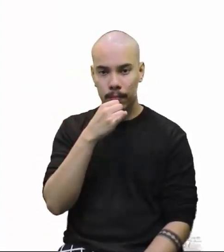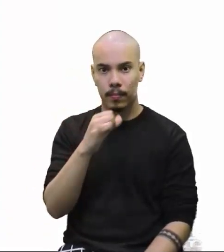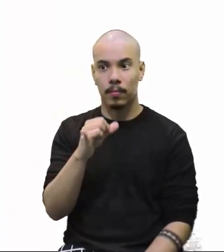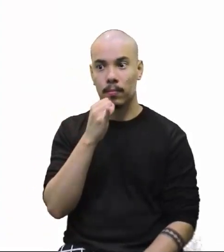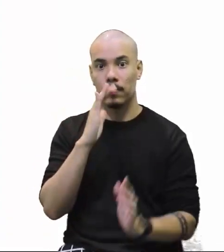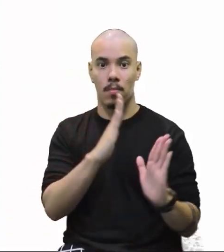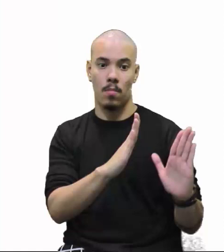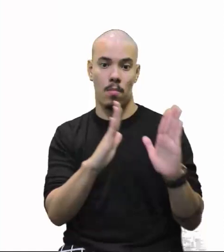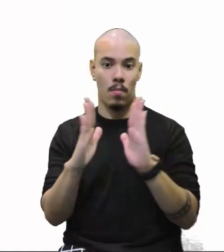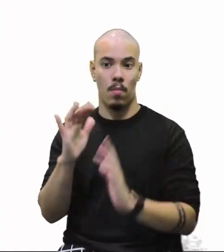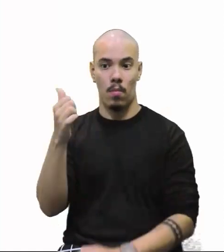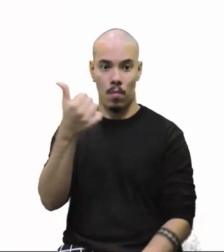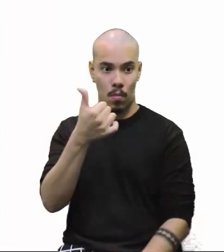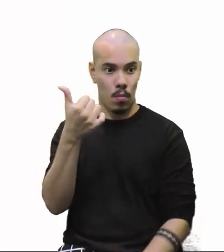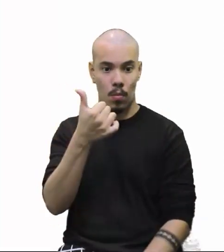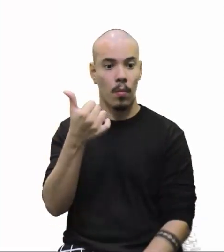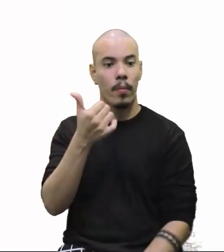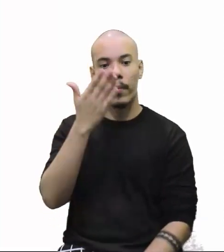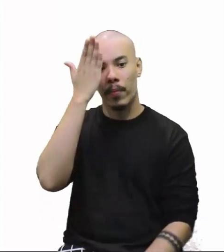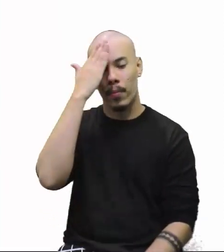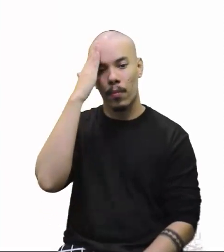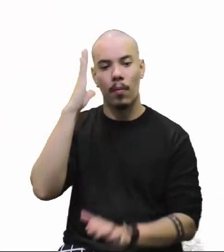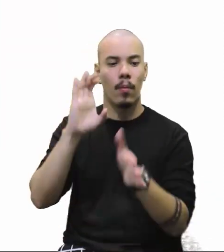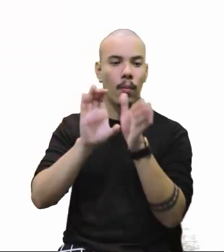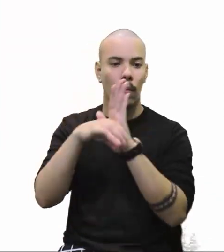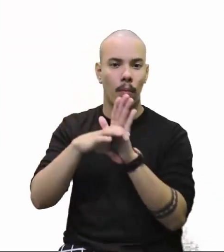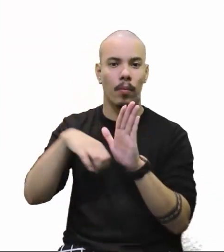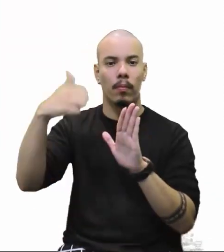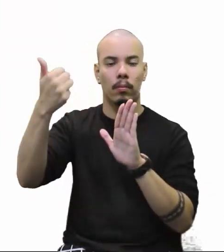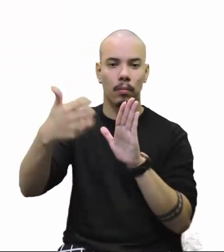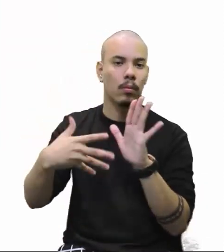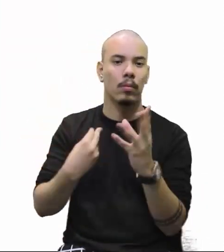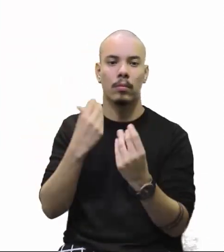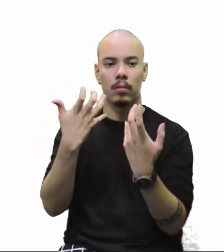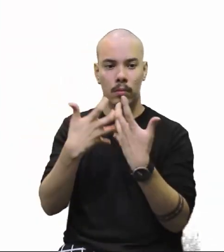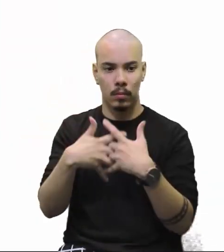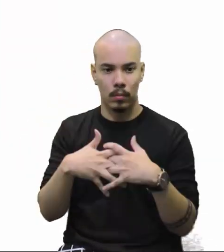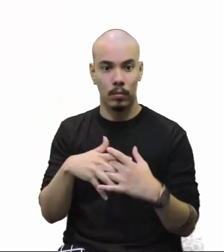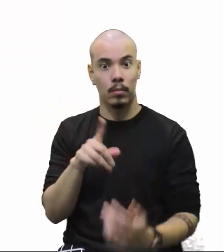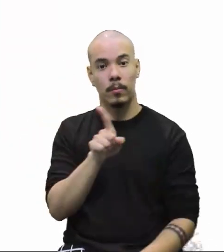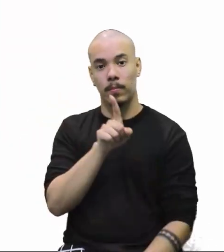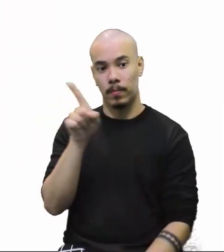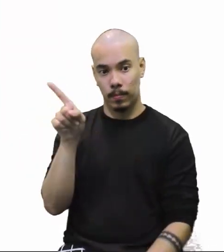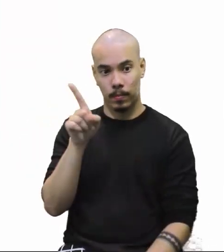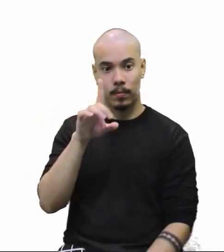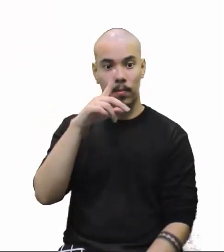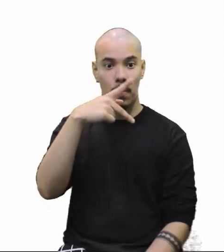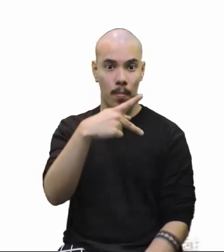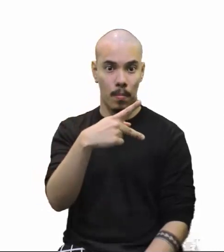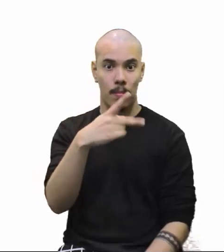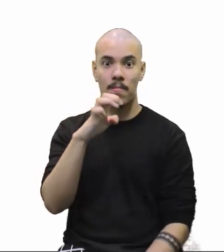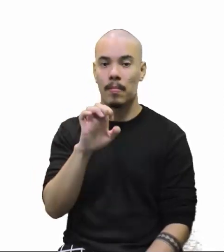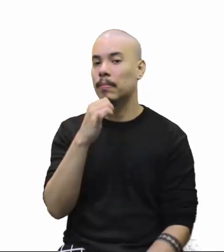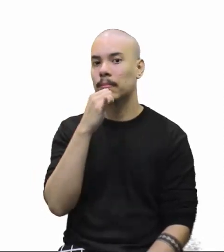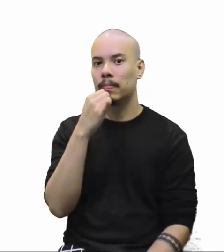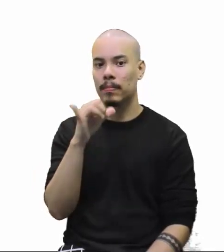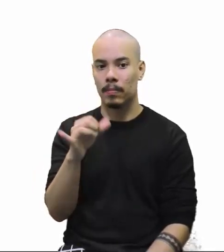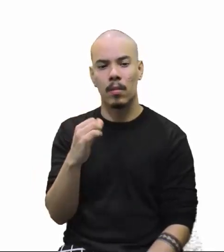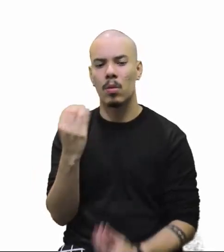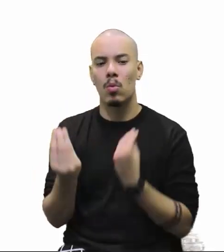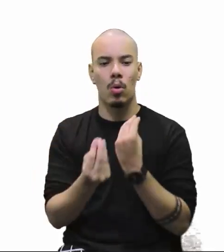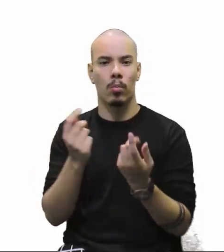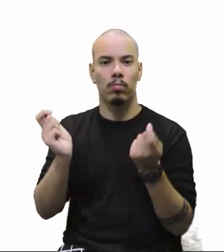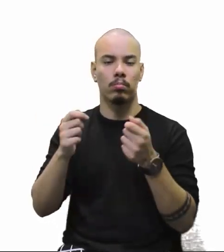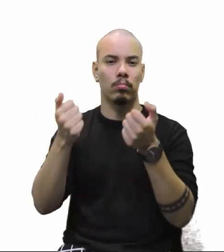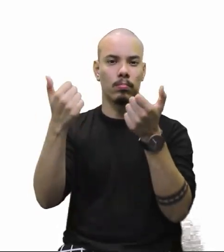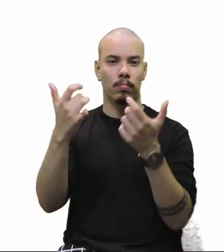potência elétrica em circuitos elétricos, eletrodomésticos e motores. Potência elétrica. Potência elétrica pode ser definida como o